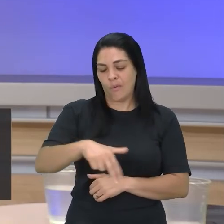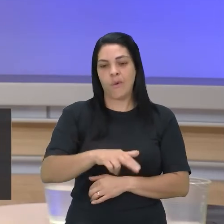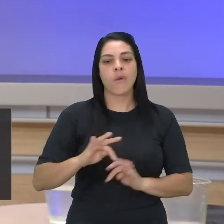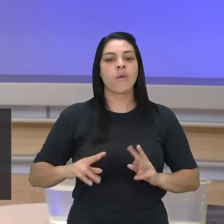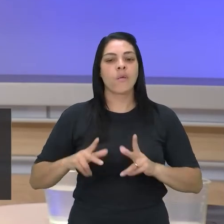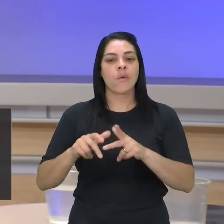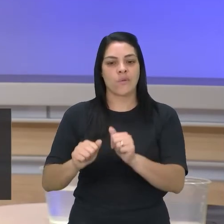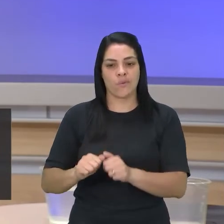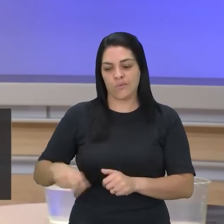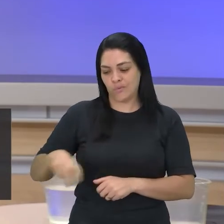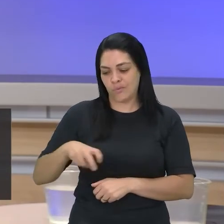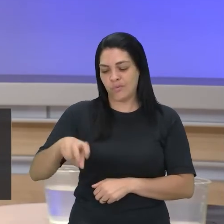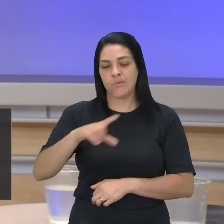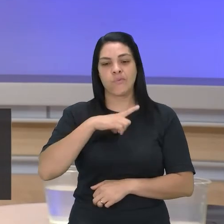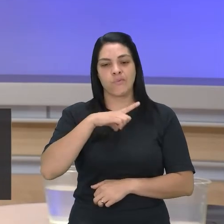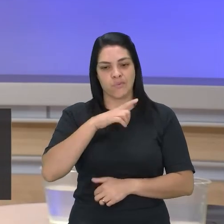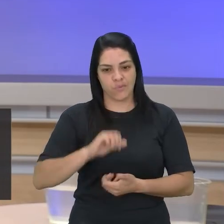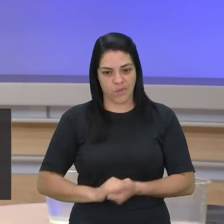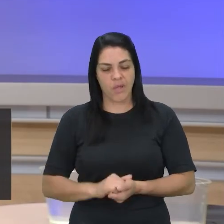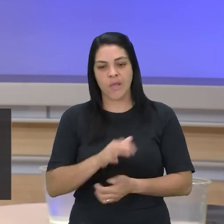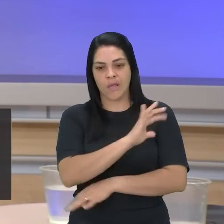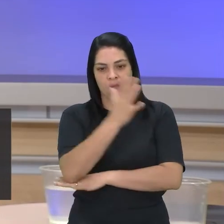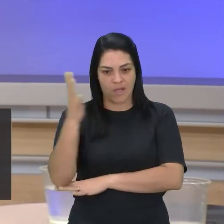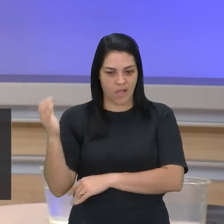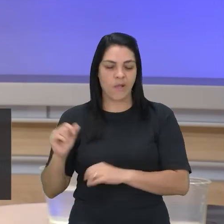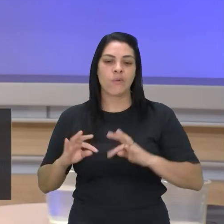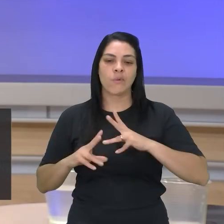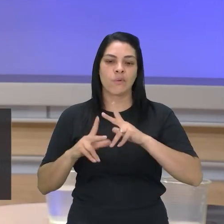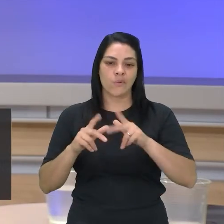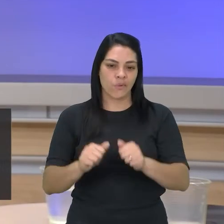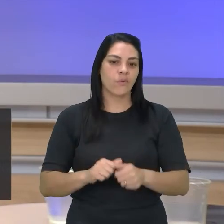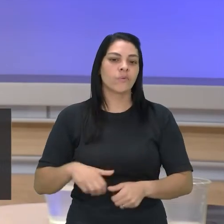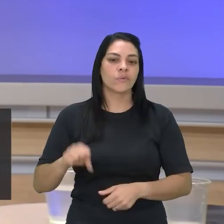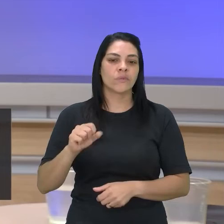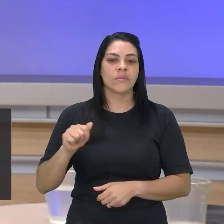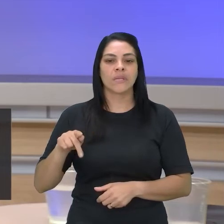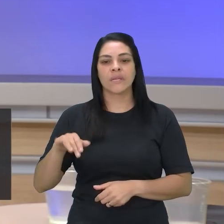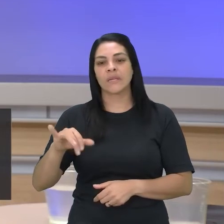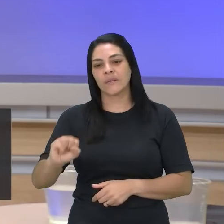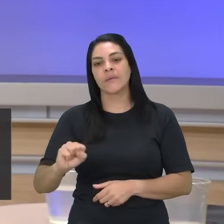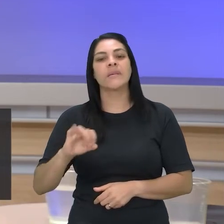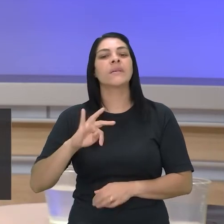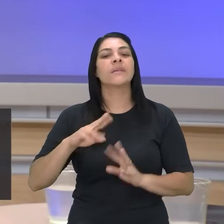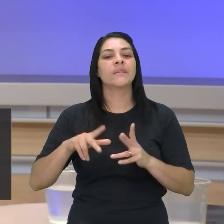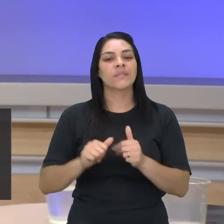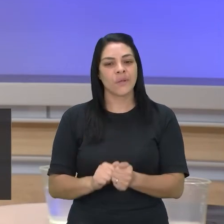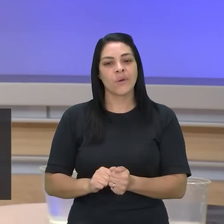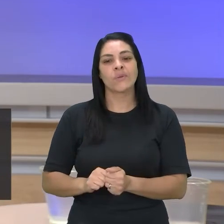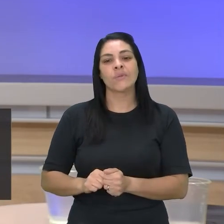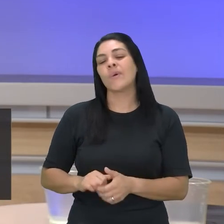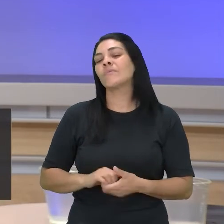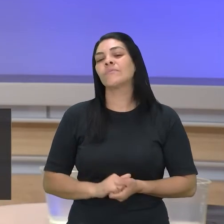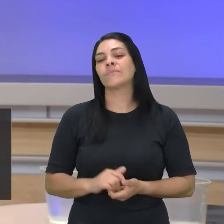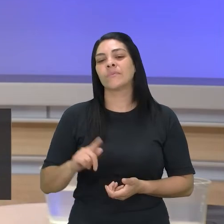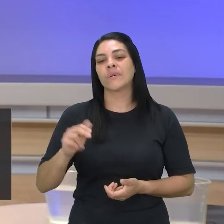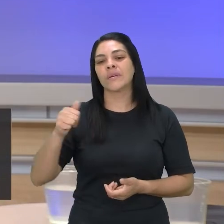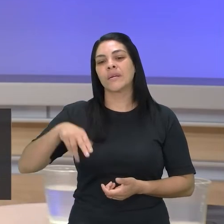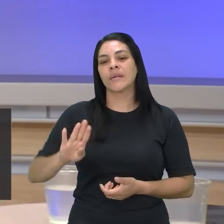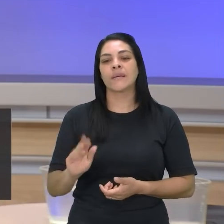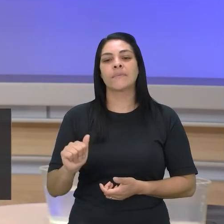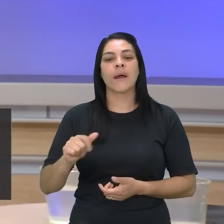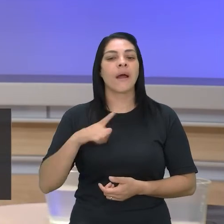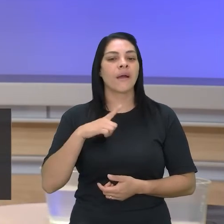aves, eventualmente mais para frente esses mamíferos, né? O sagui, o saruê, que é aquele gambazinho, né? Às vezes